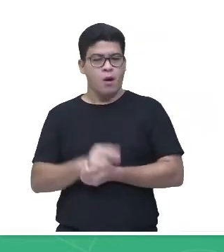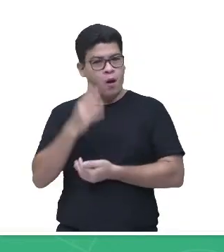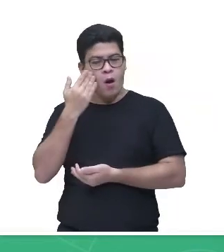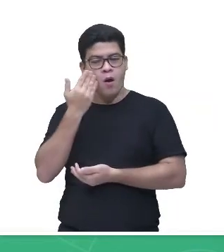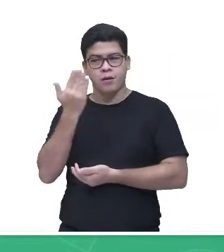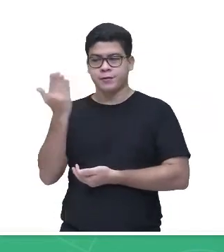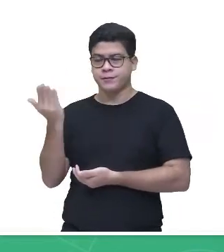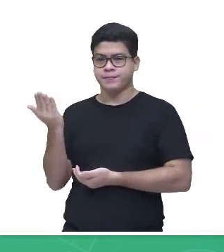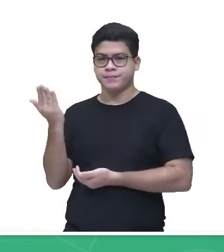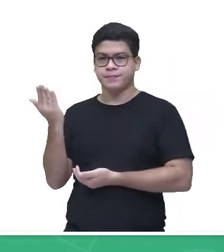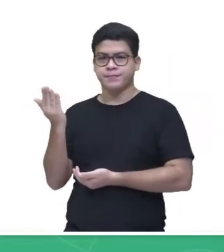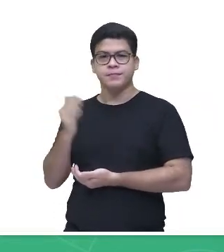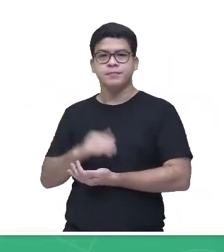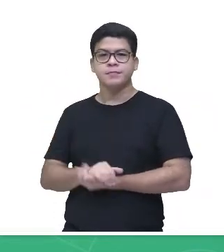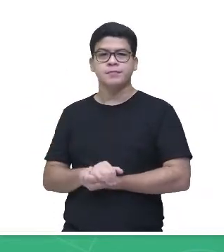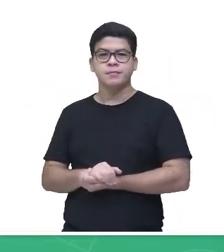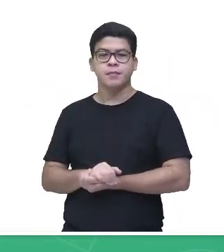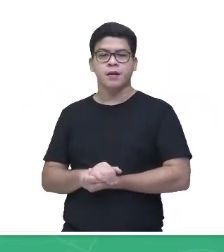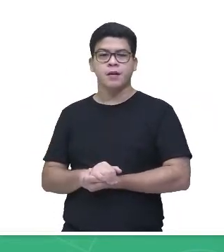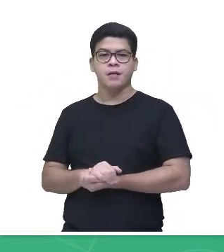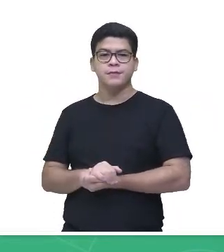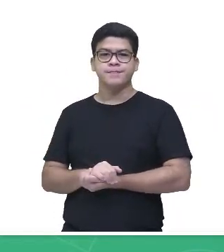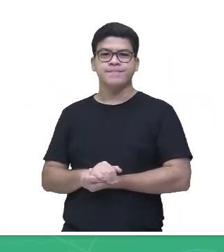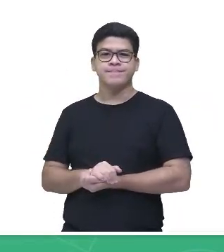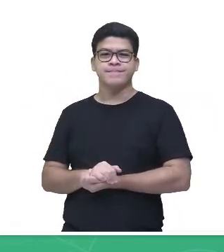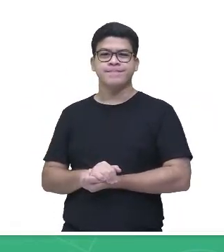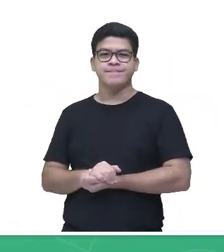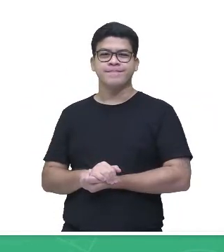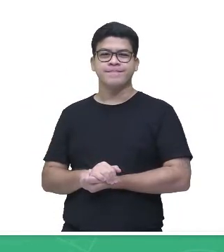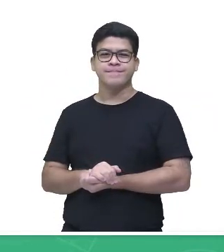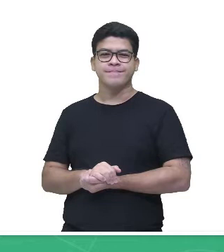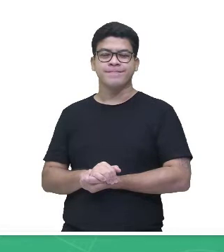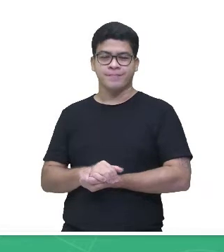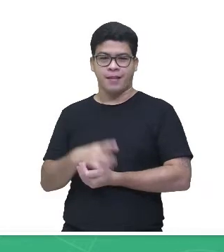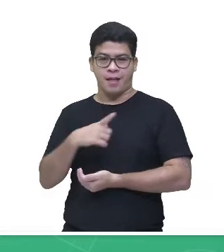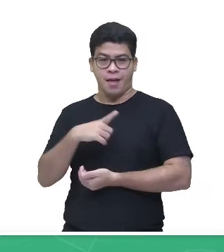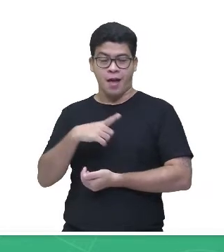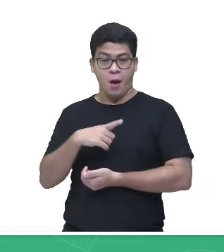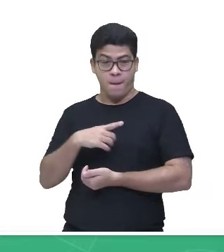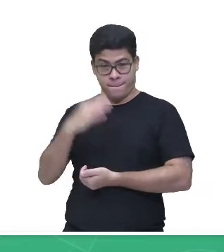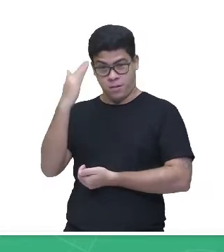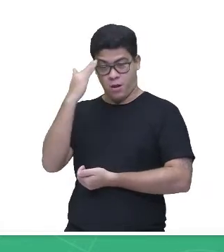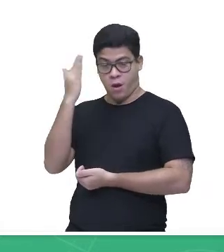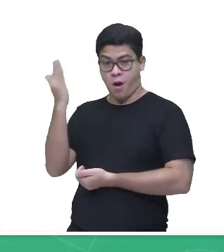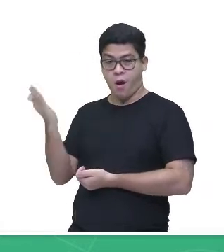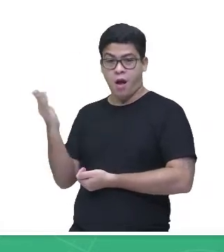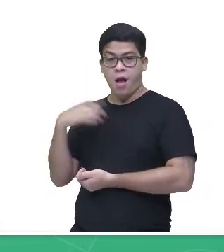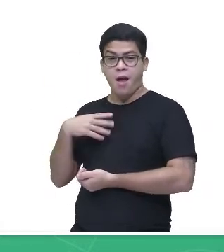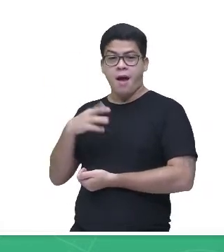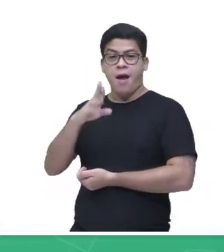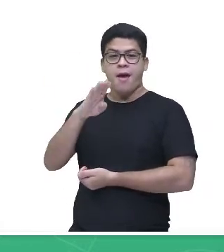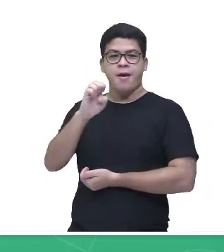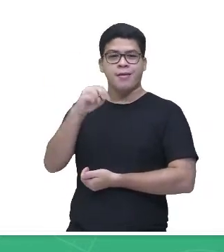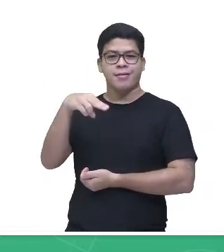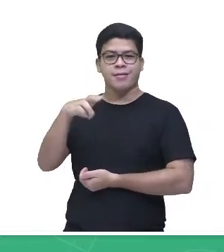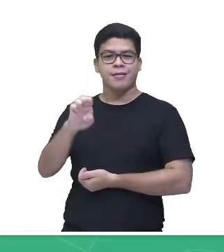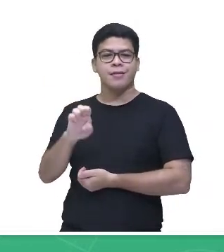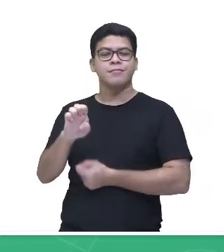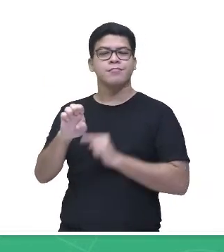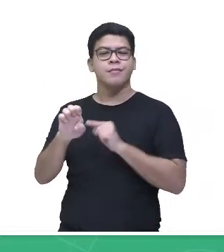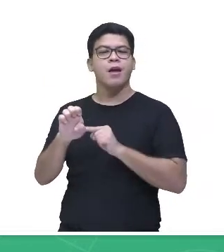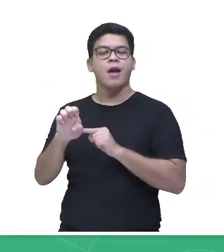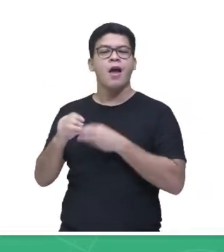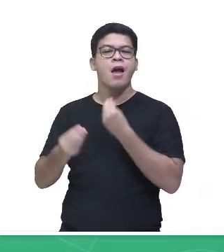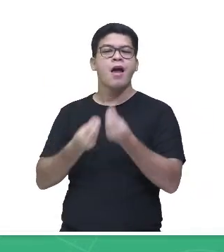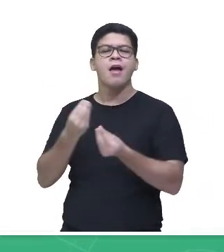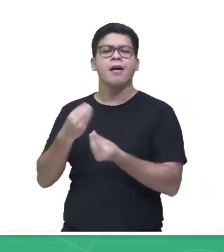vocês, chama-se René Descartes, lá na frente, vamos lá? René Descartes. E a verdade, René